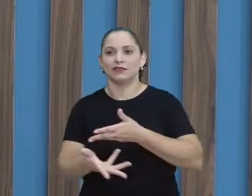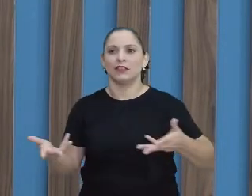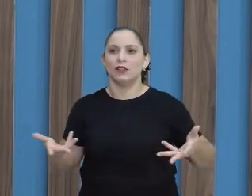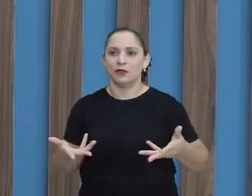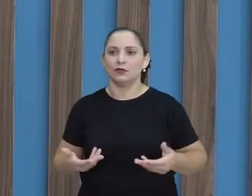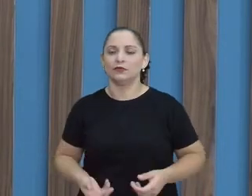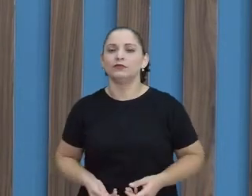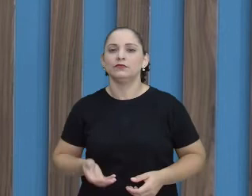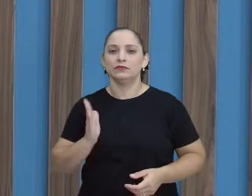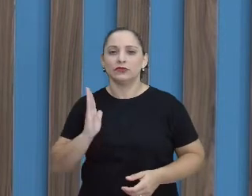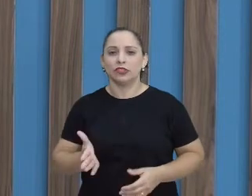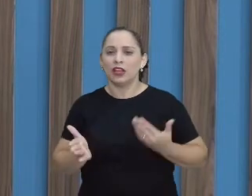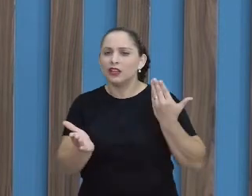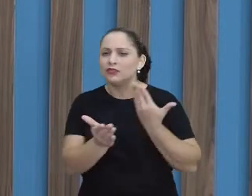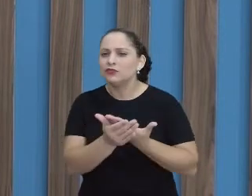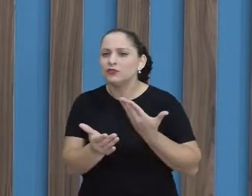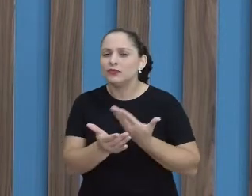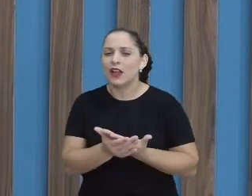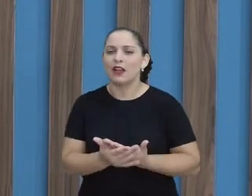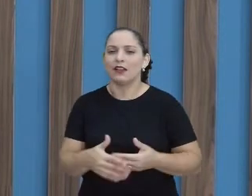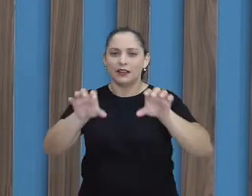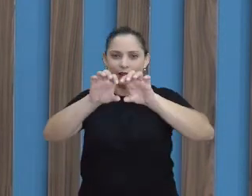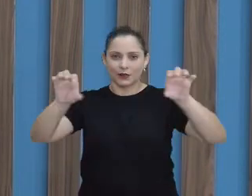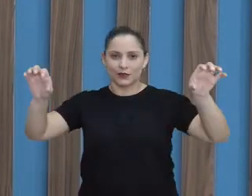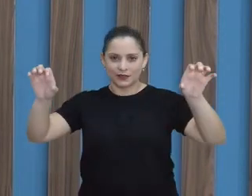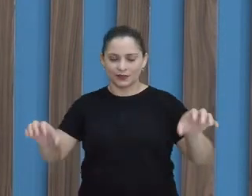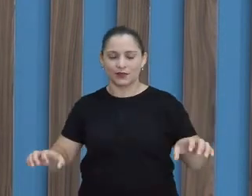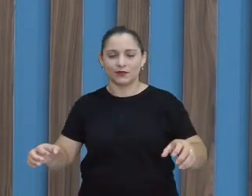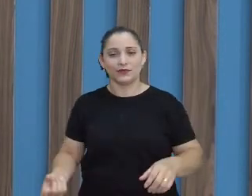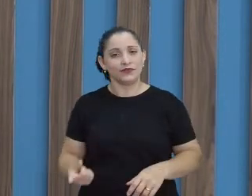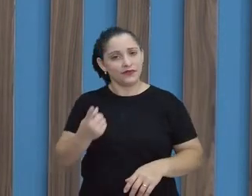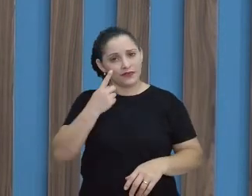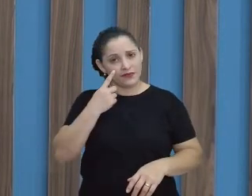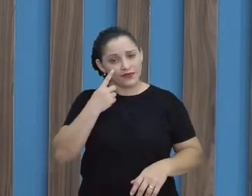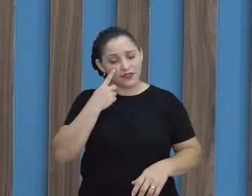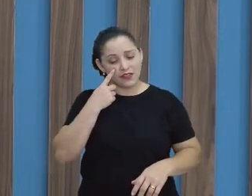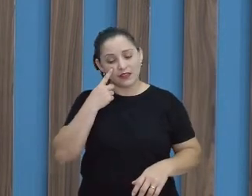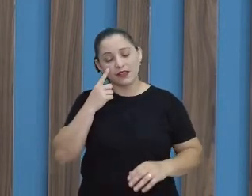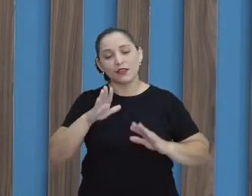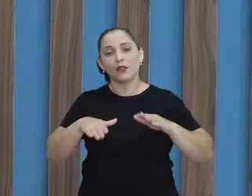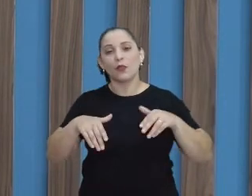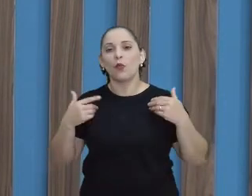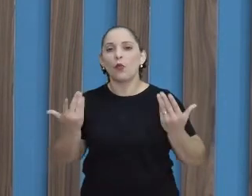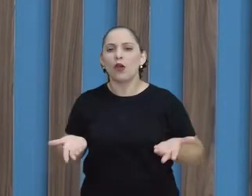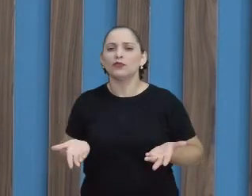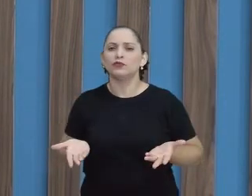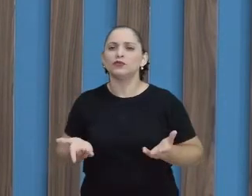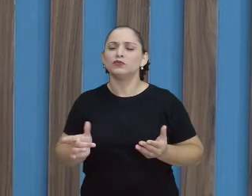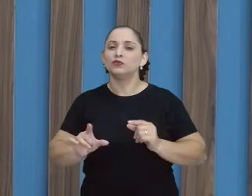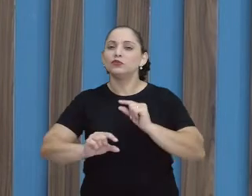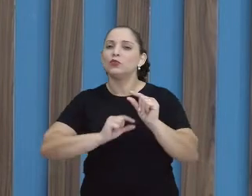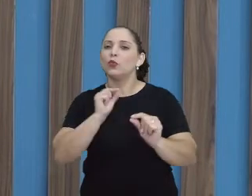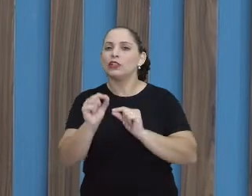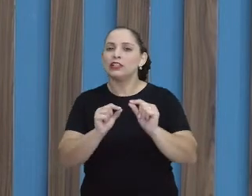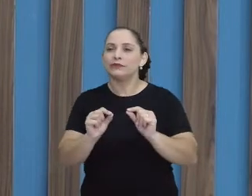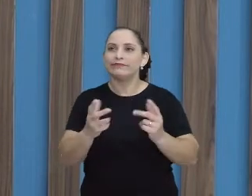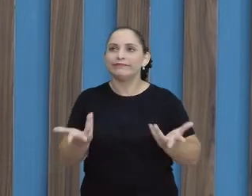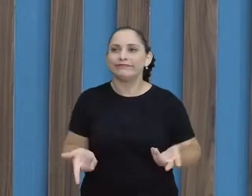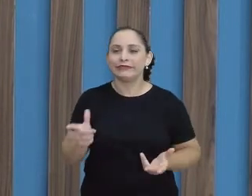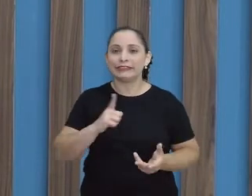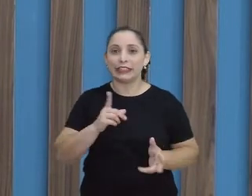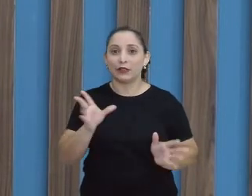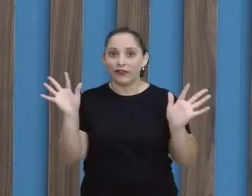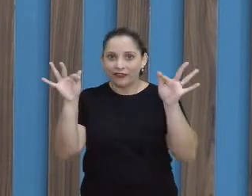estamos começando a estudar a equação e você vai ver que quando você chegar, eu não digo nem no primeiro ano, né, Tiago? Quando você chegar no